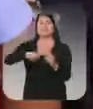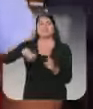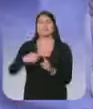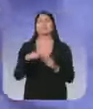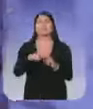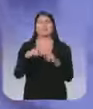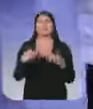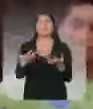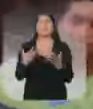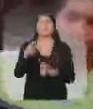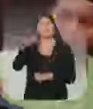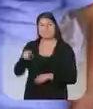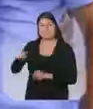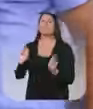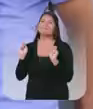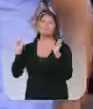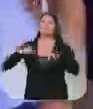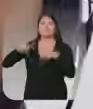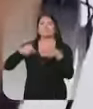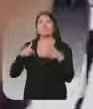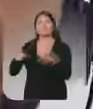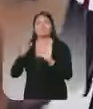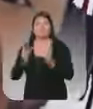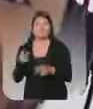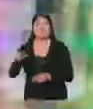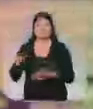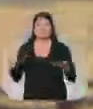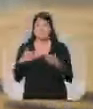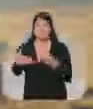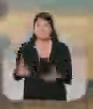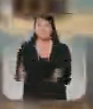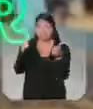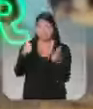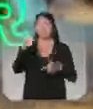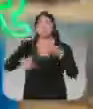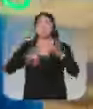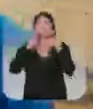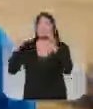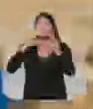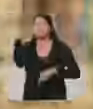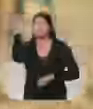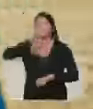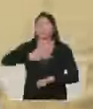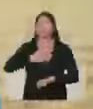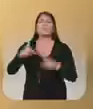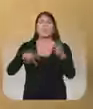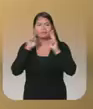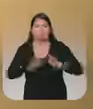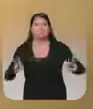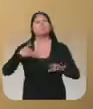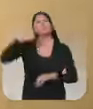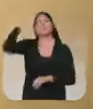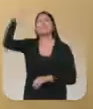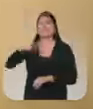por isso que eu quero, mas é por isso que eu quero quem já faz. Agora é daqui pra melhor, deixa o trabalho pra lá.